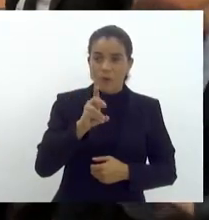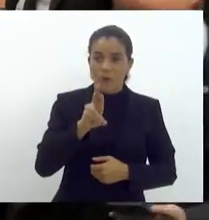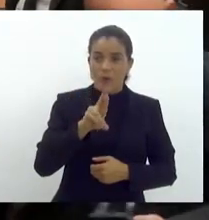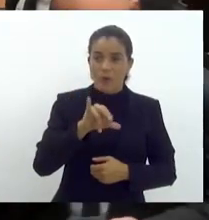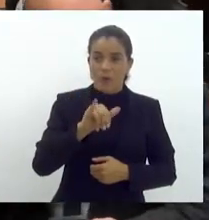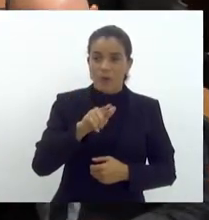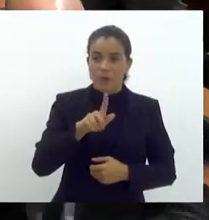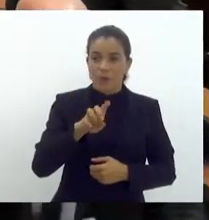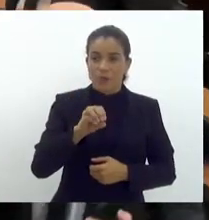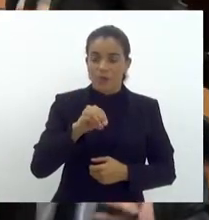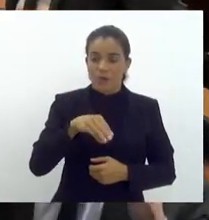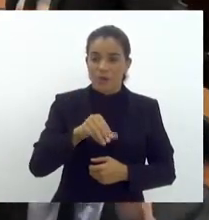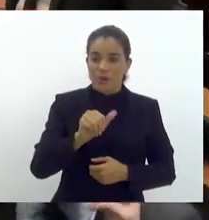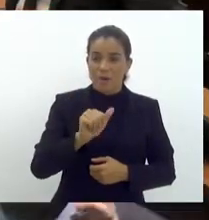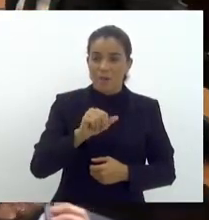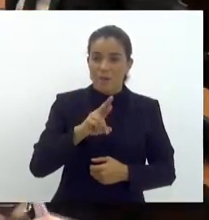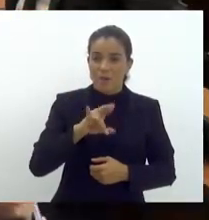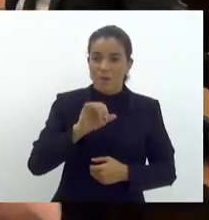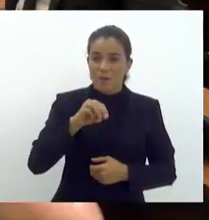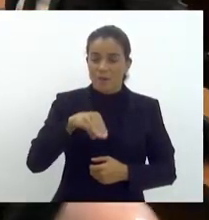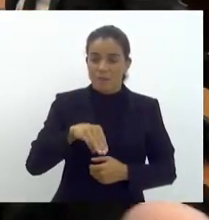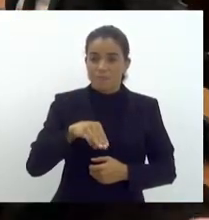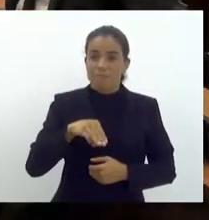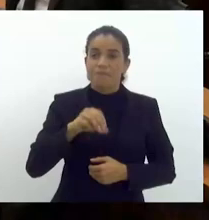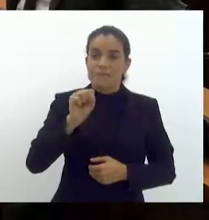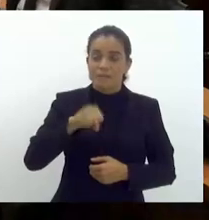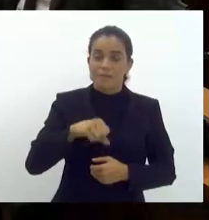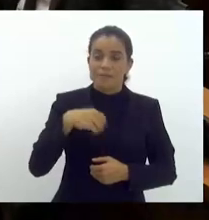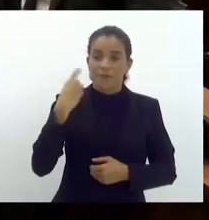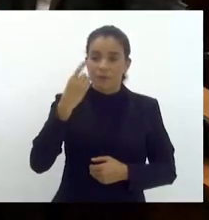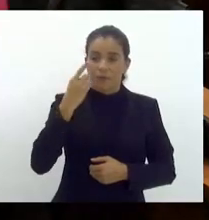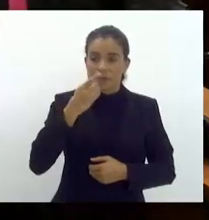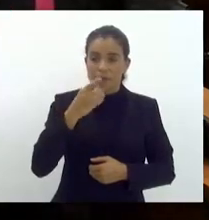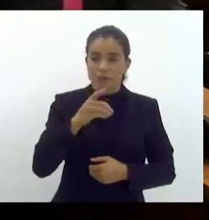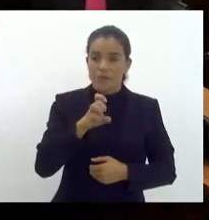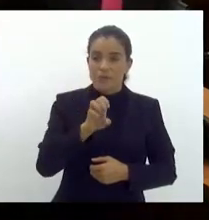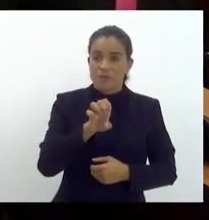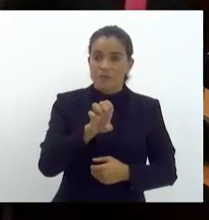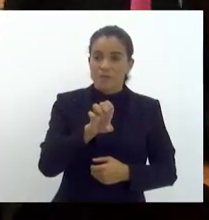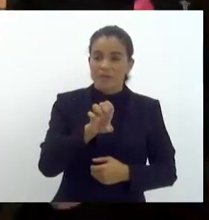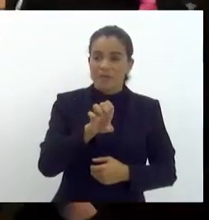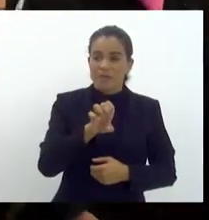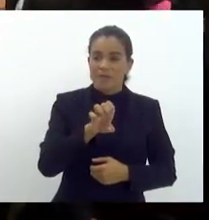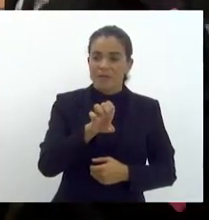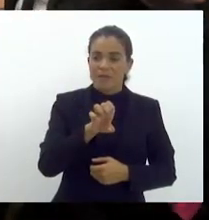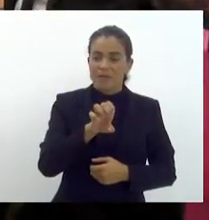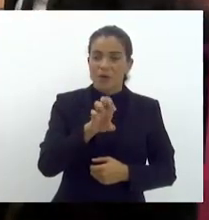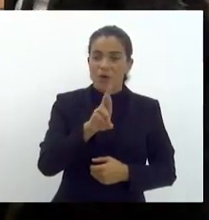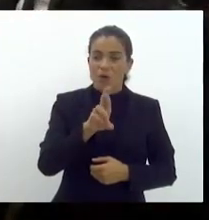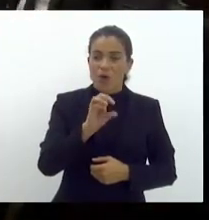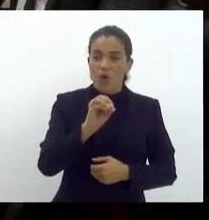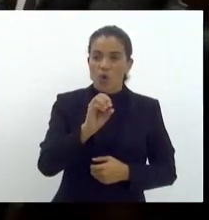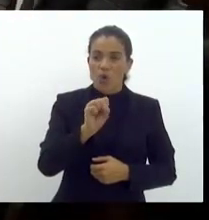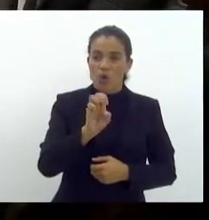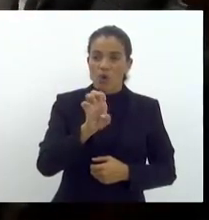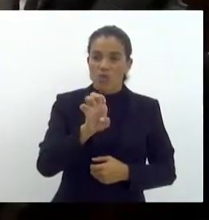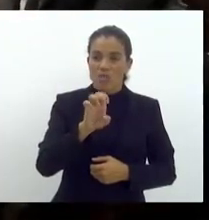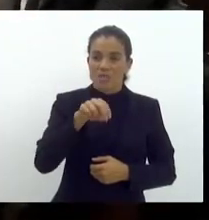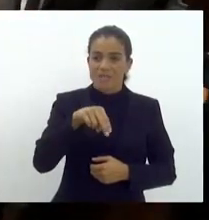Bacelar também Rosemberg Reis simplesmente Deputado Malafaia